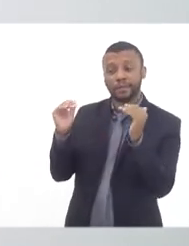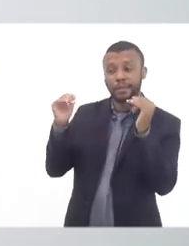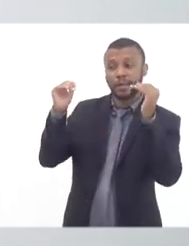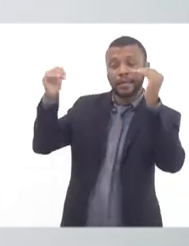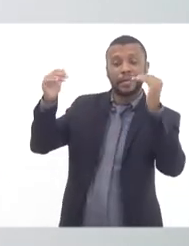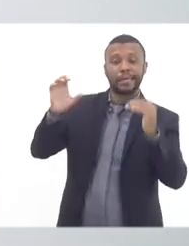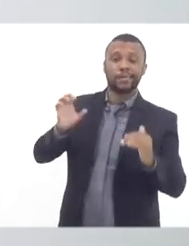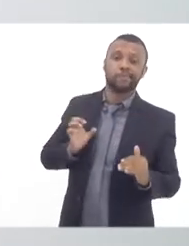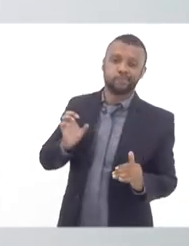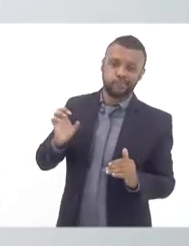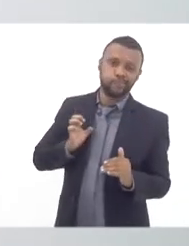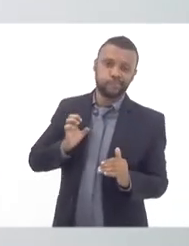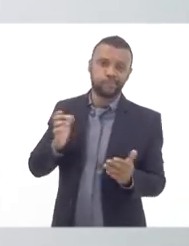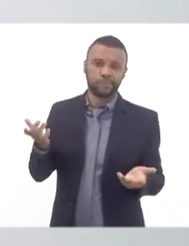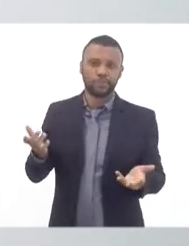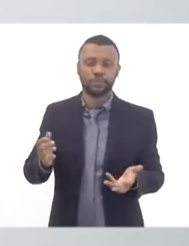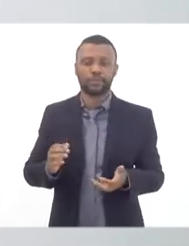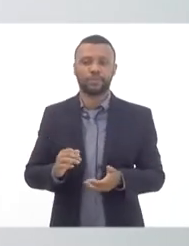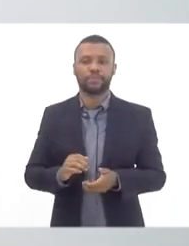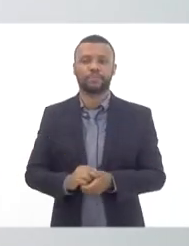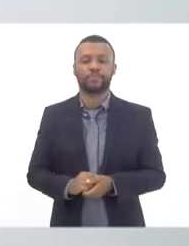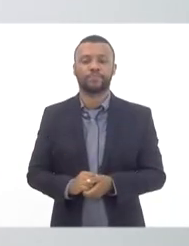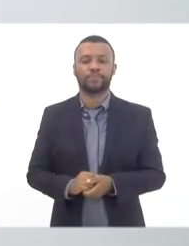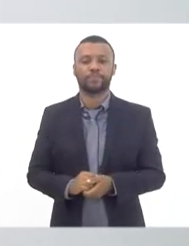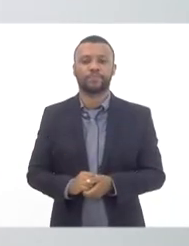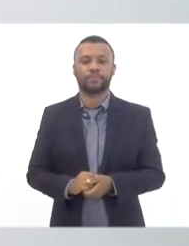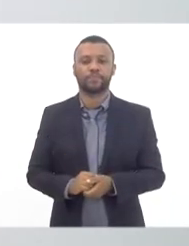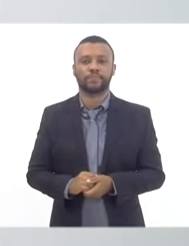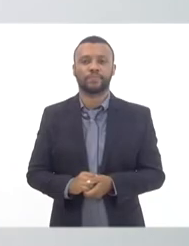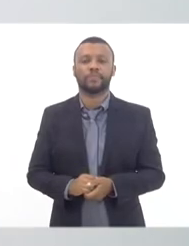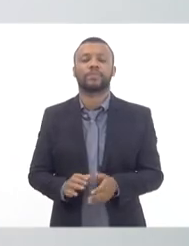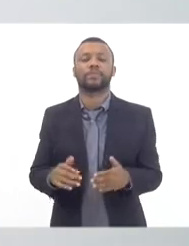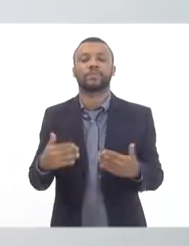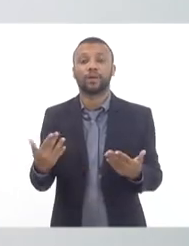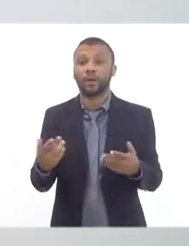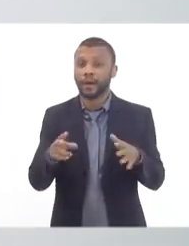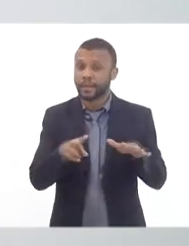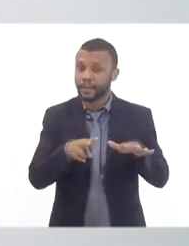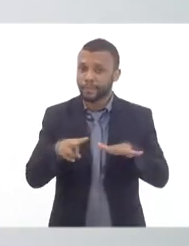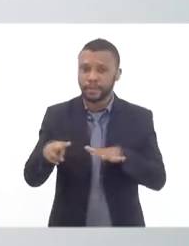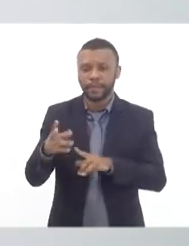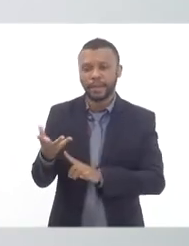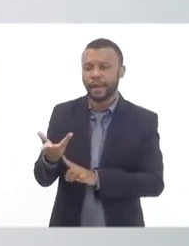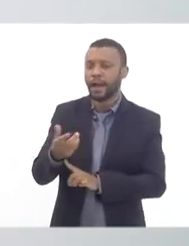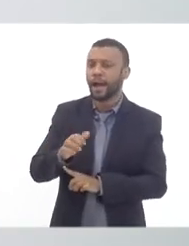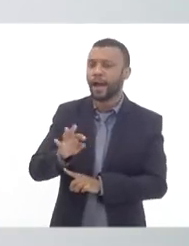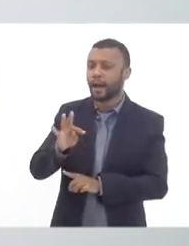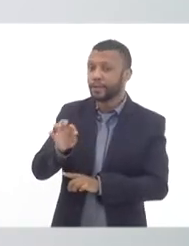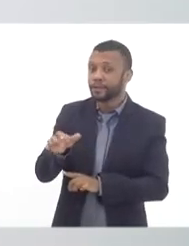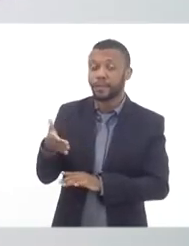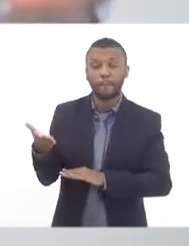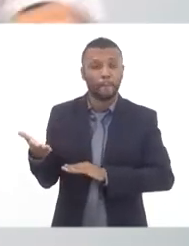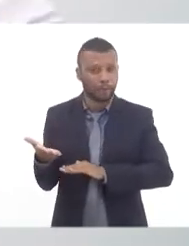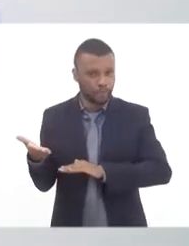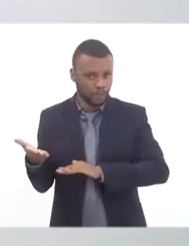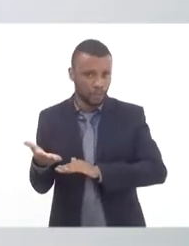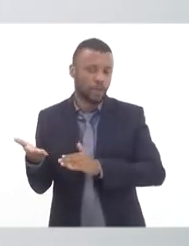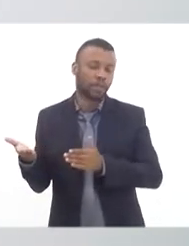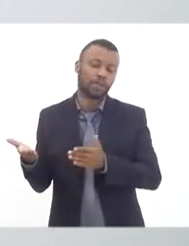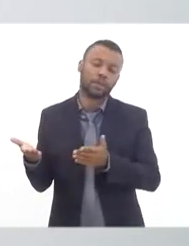país. Quer dizer, a Semana de Arte Moderna, que hoje está